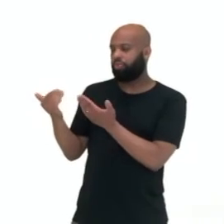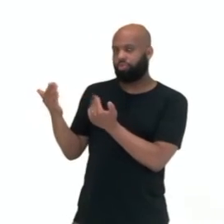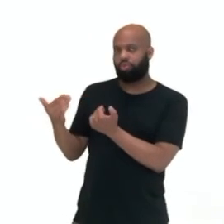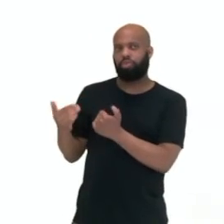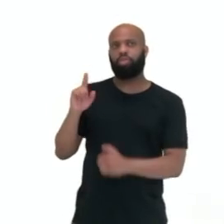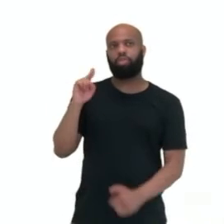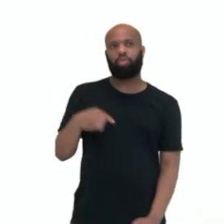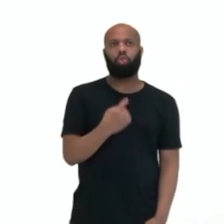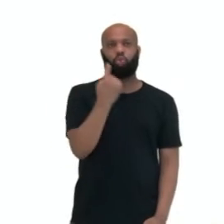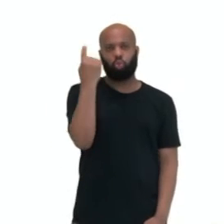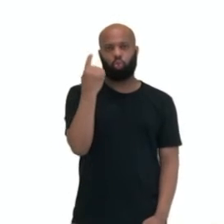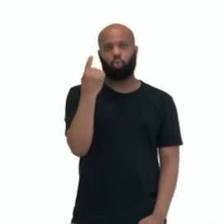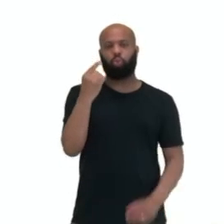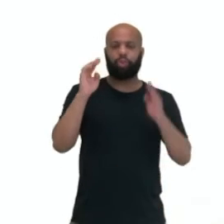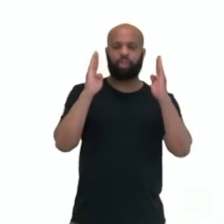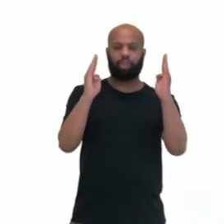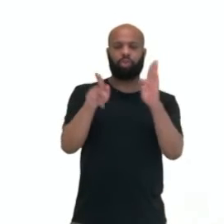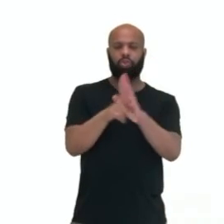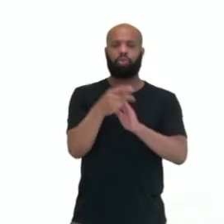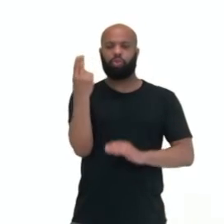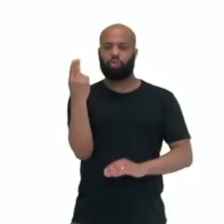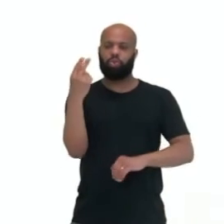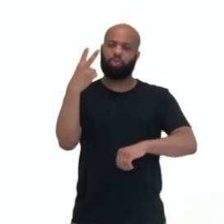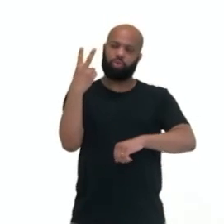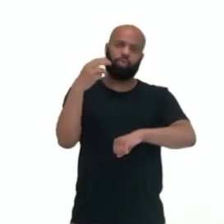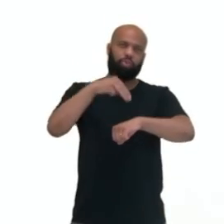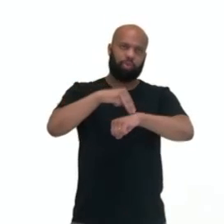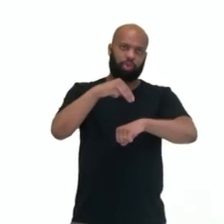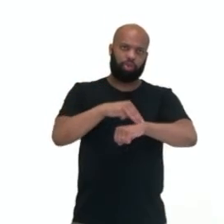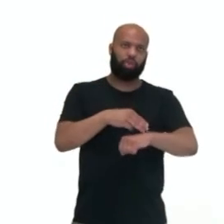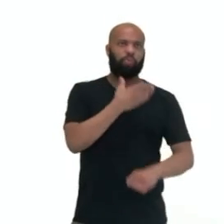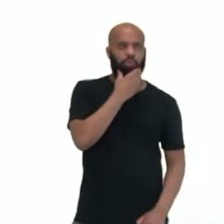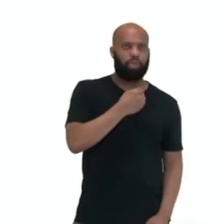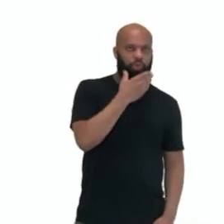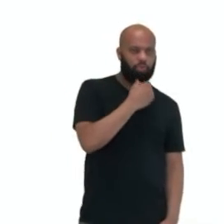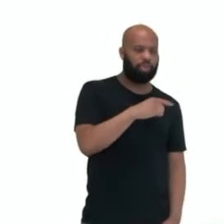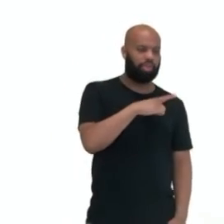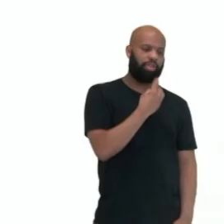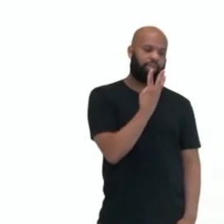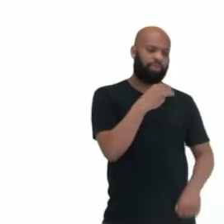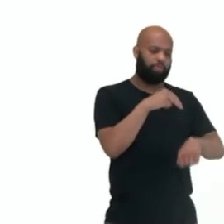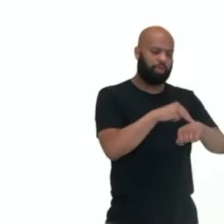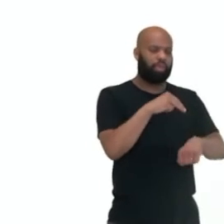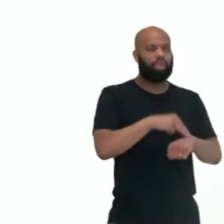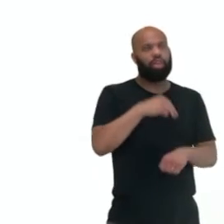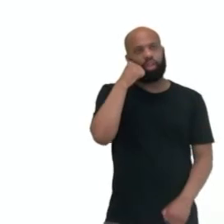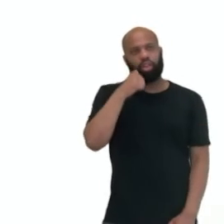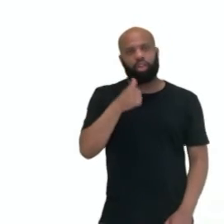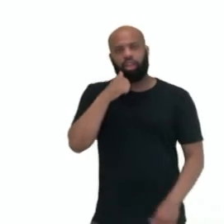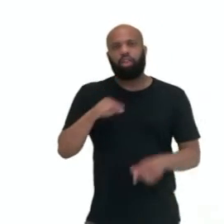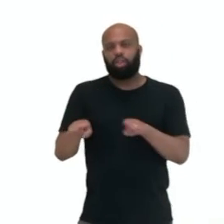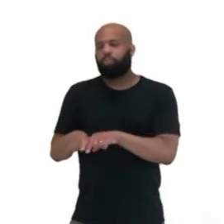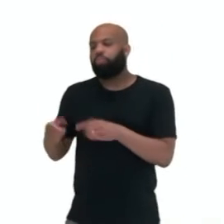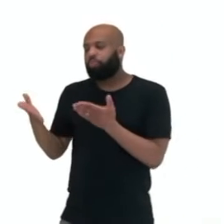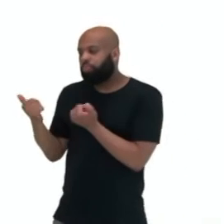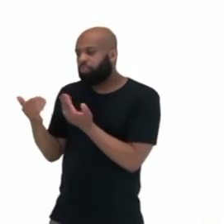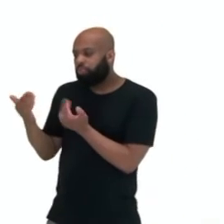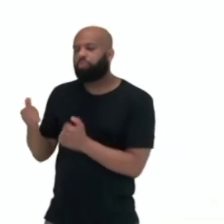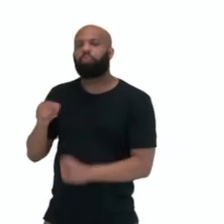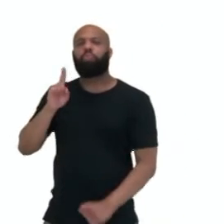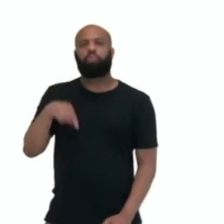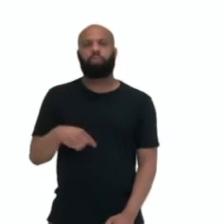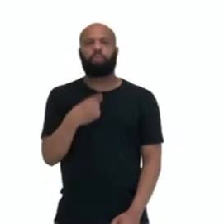novos, é um round de 2 minutos. Então, no masculino, né, é um round de 3 minutos. No feminino e no juvenil, os meninos mais